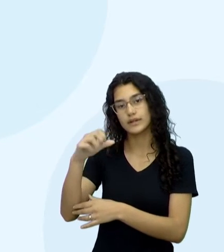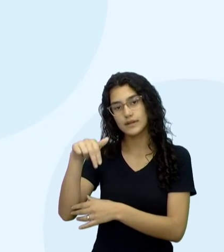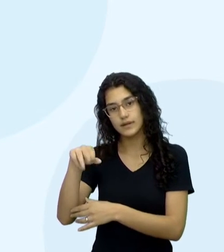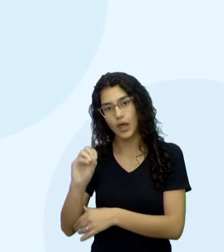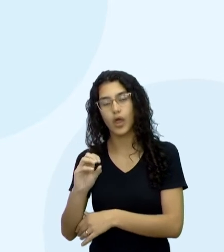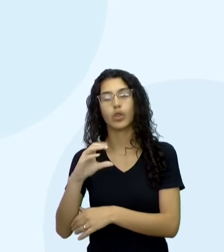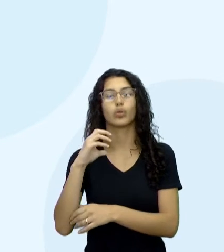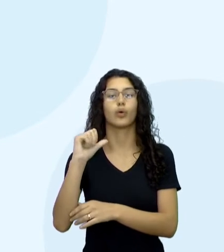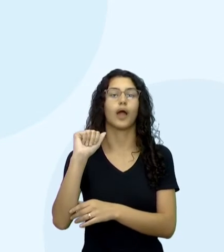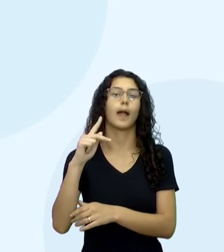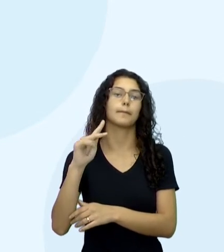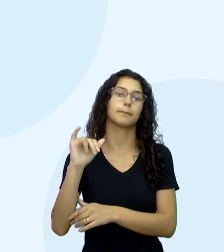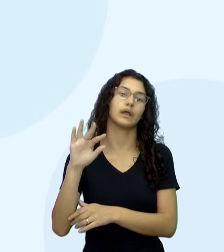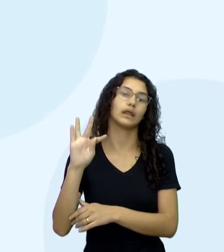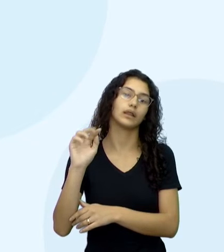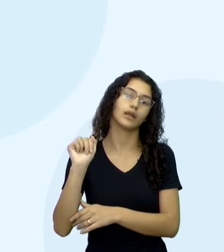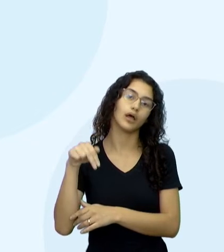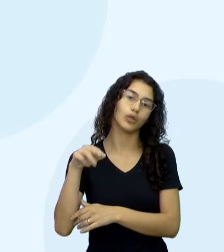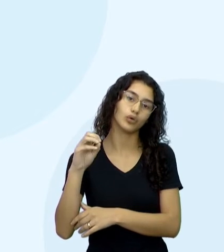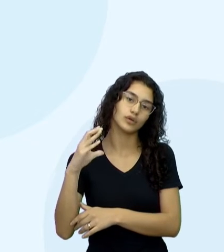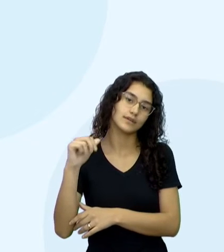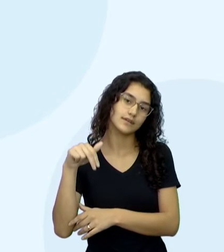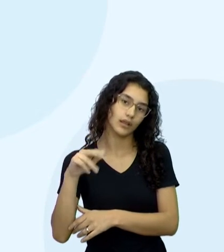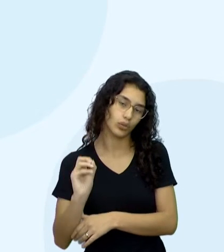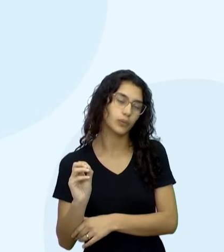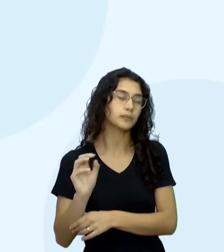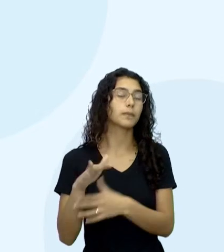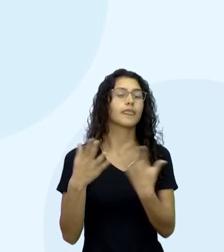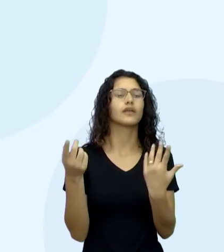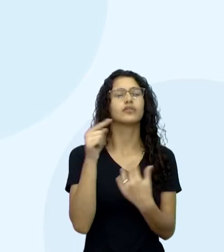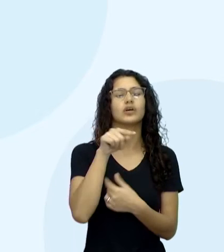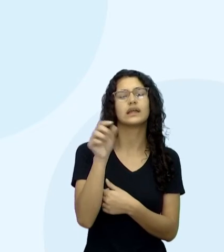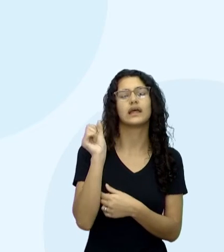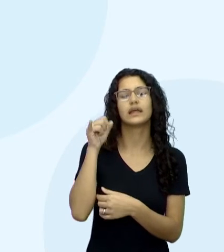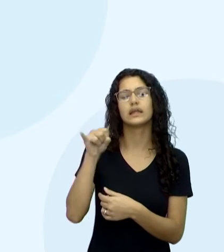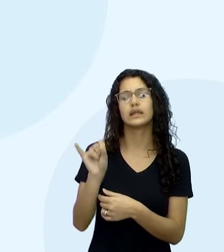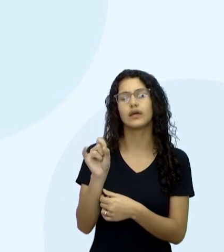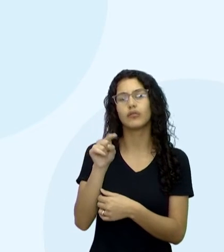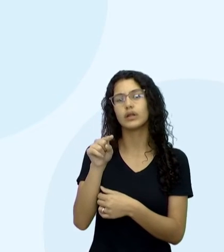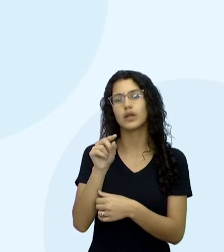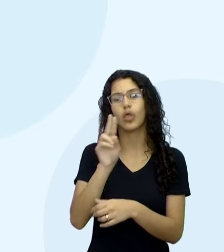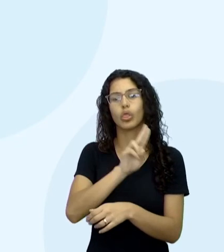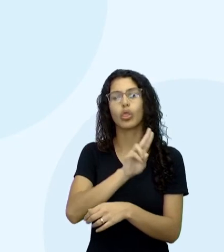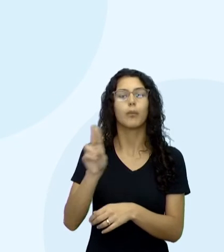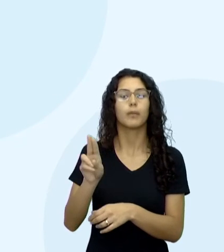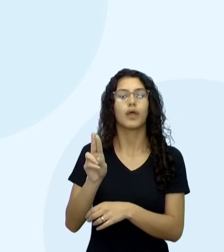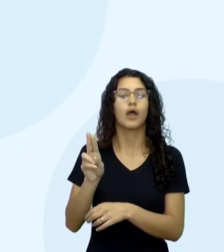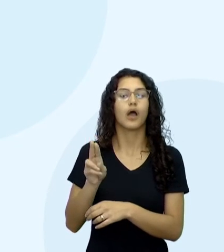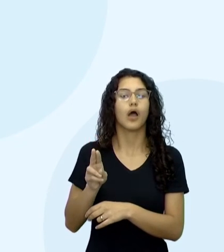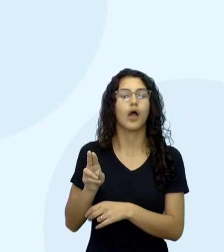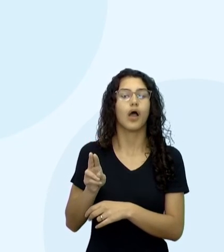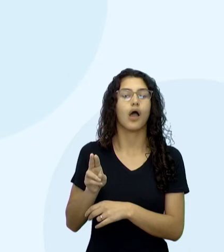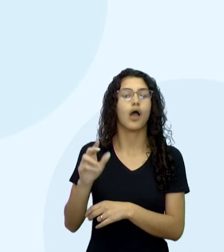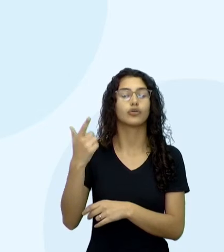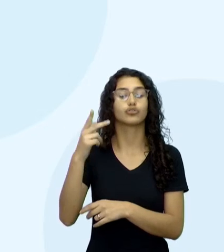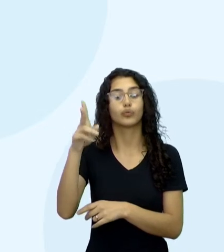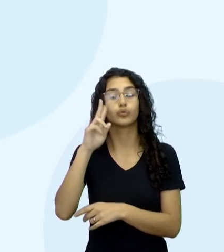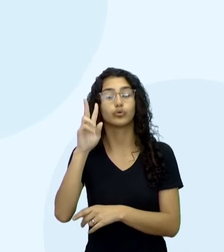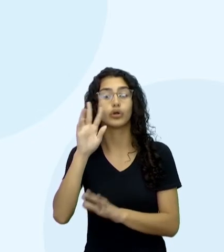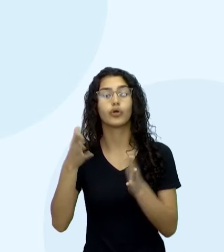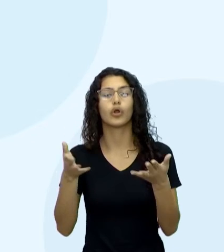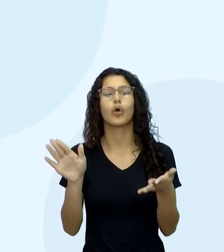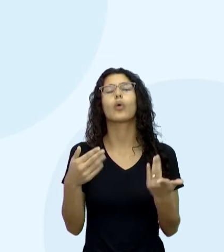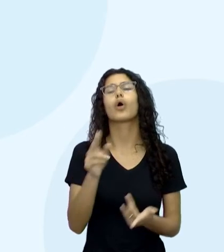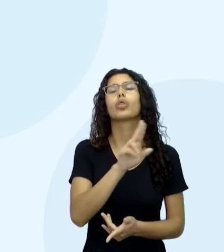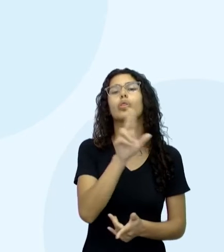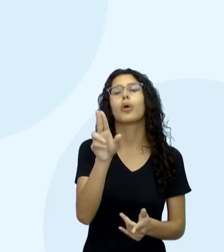capitaloceno Mas e você se você fosse nomear a atual era geohistórica Que nome